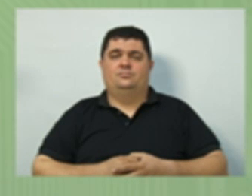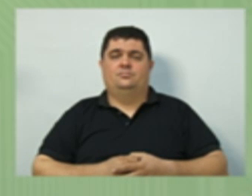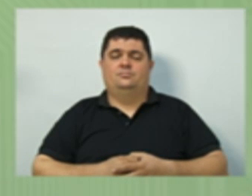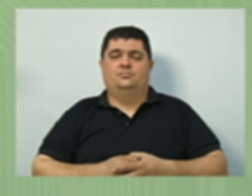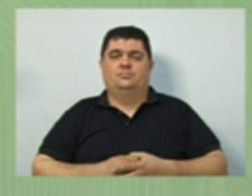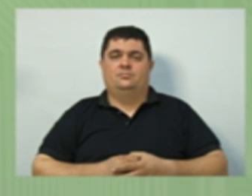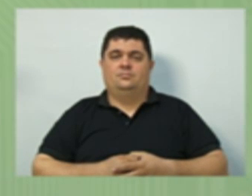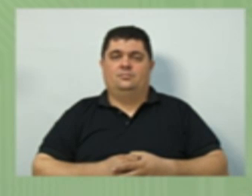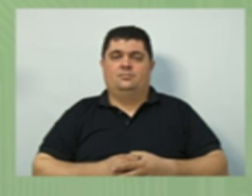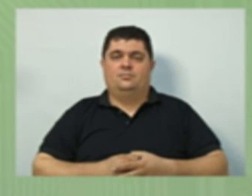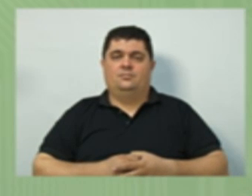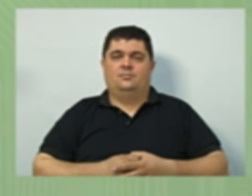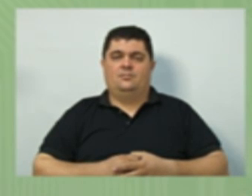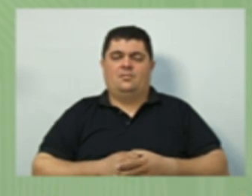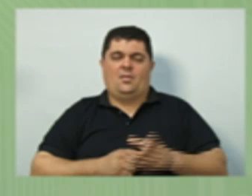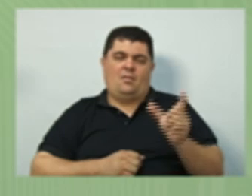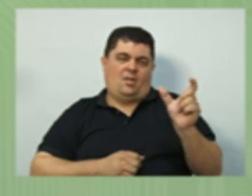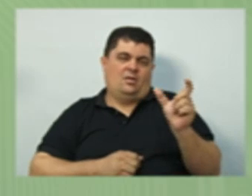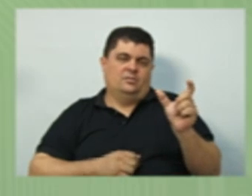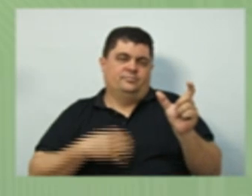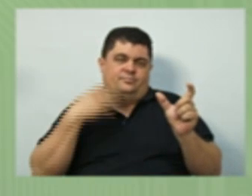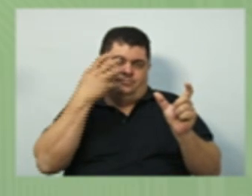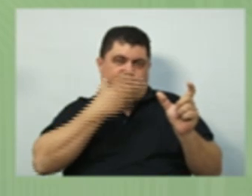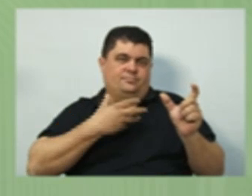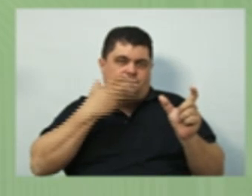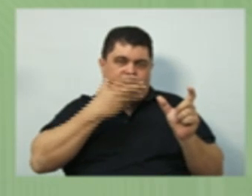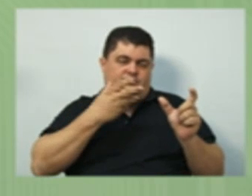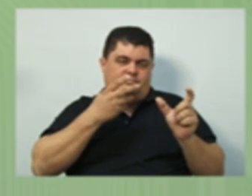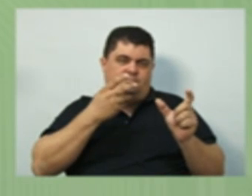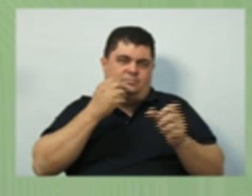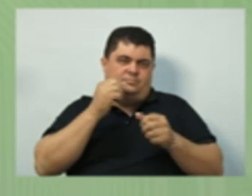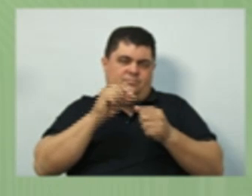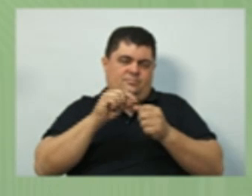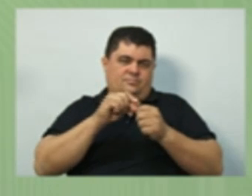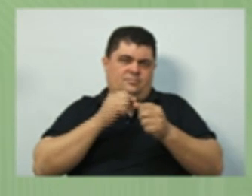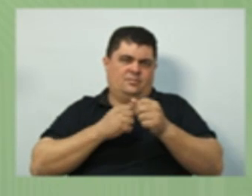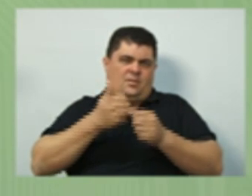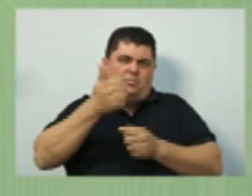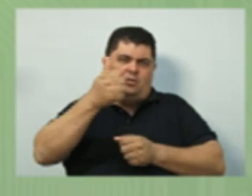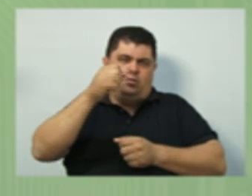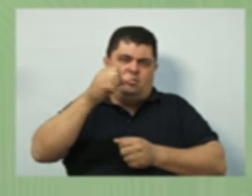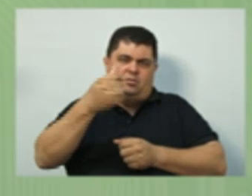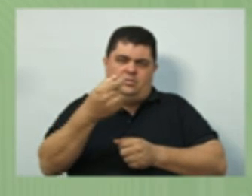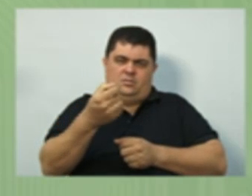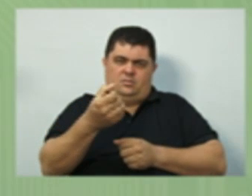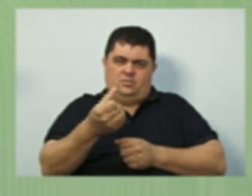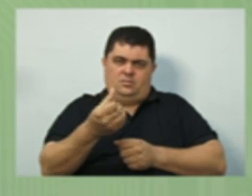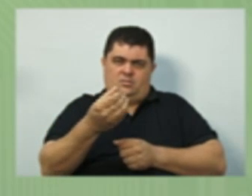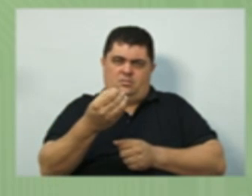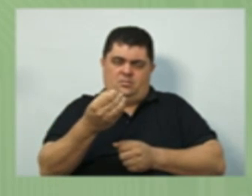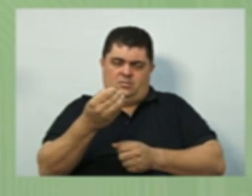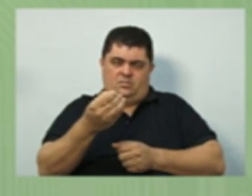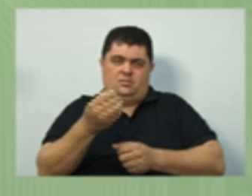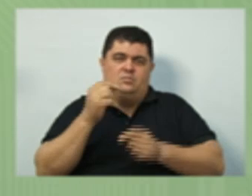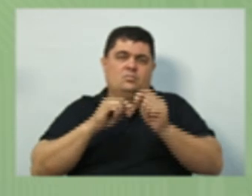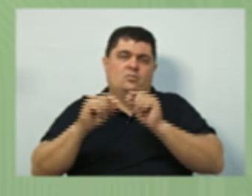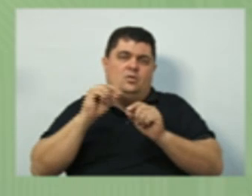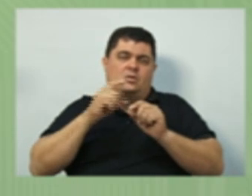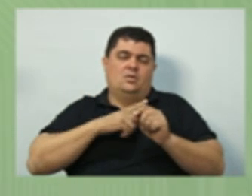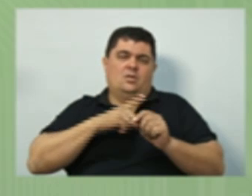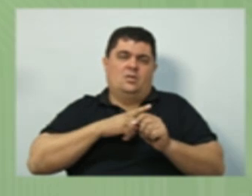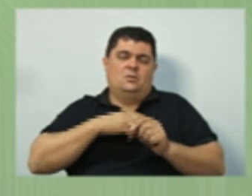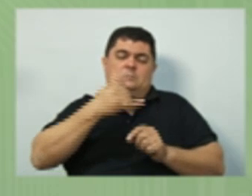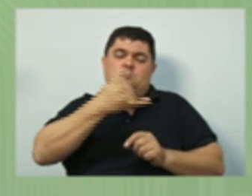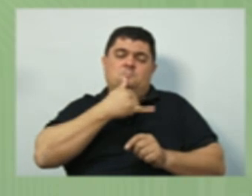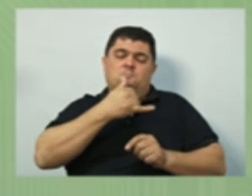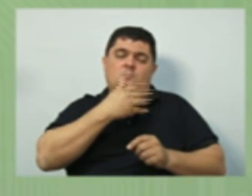O trecho da canção composta na década de 1960 retrata-se a insatisfação